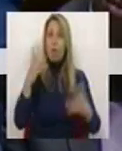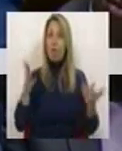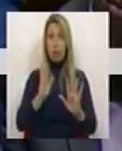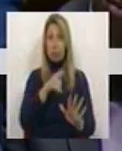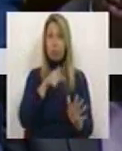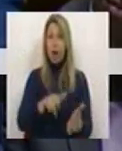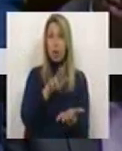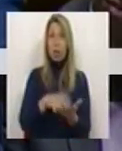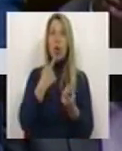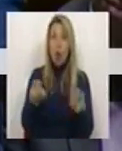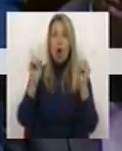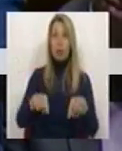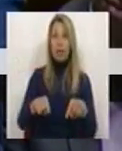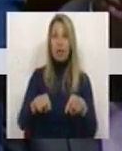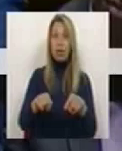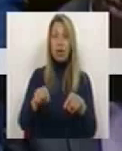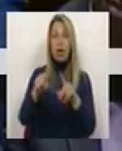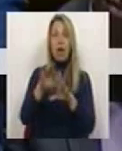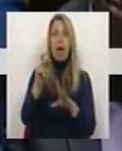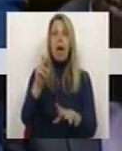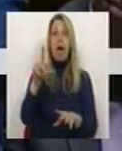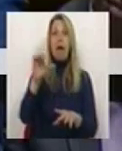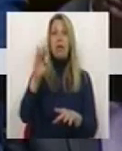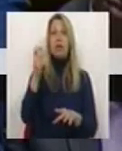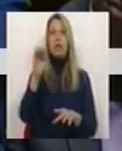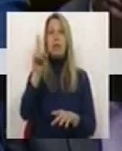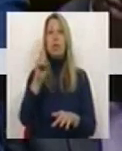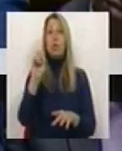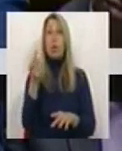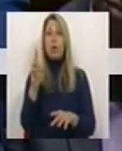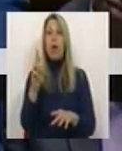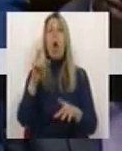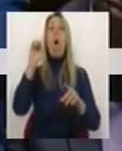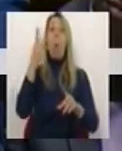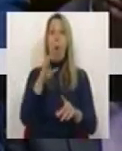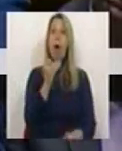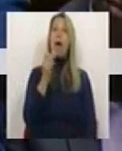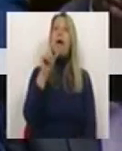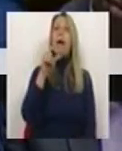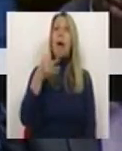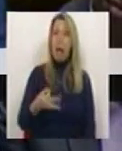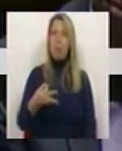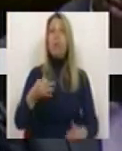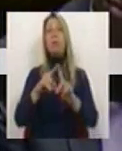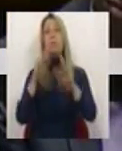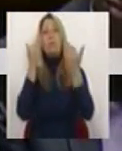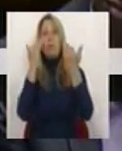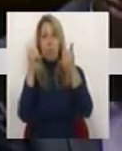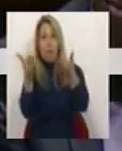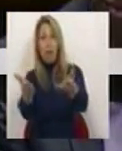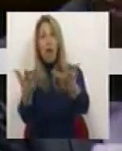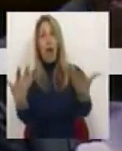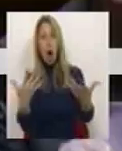Algesur ou se a Galp deu alguma informação ao Governo que possa explicar que agora vai começar a furar o nosso